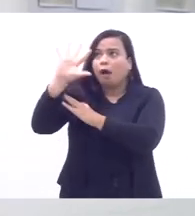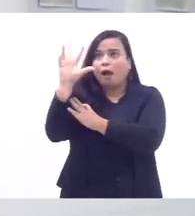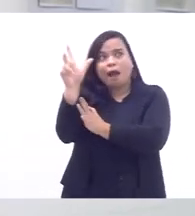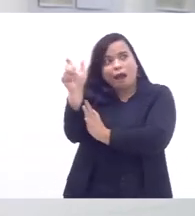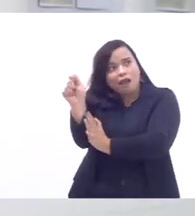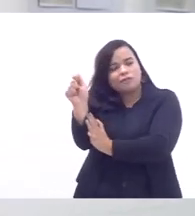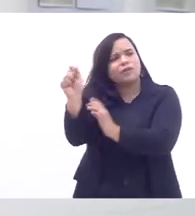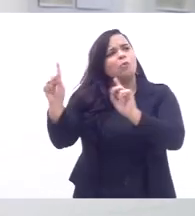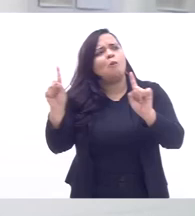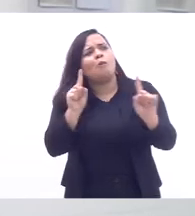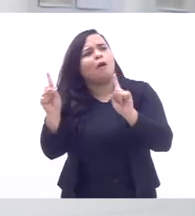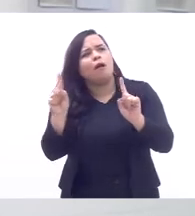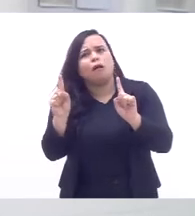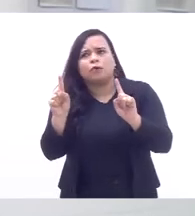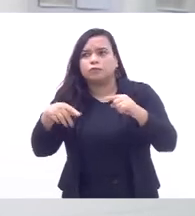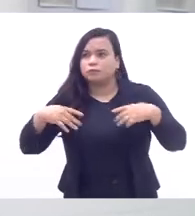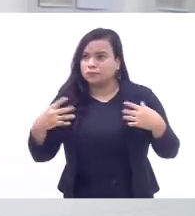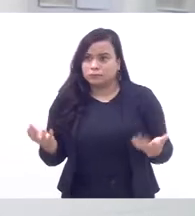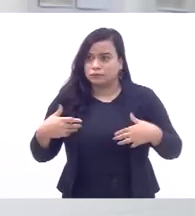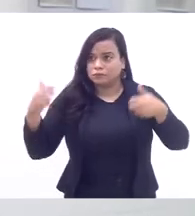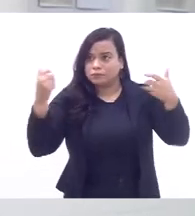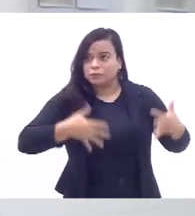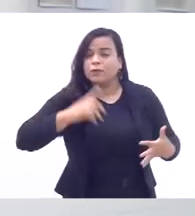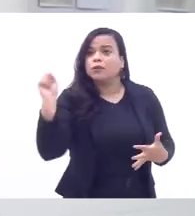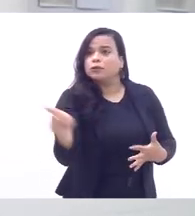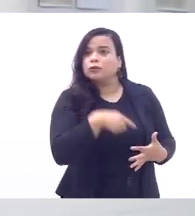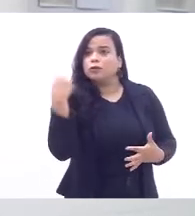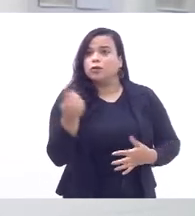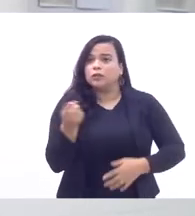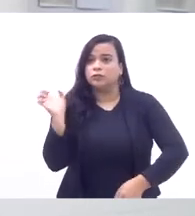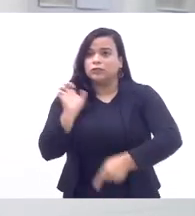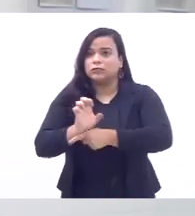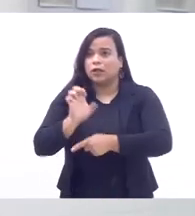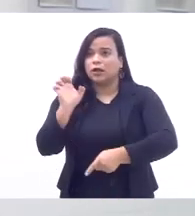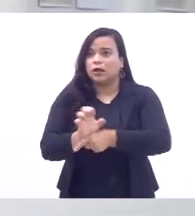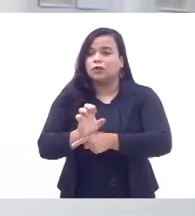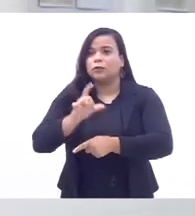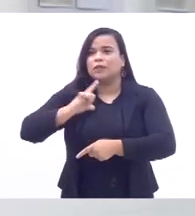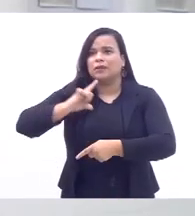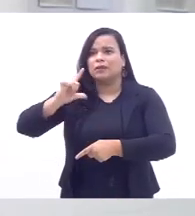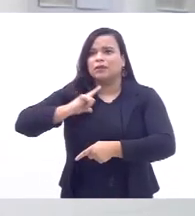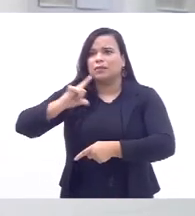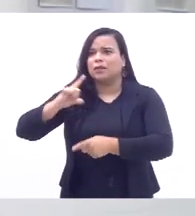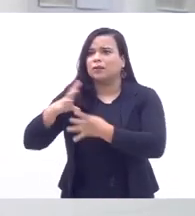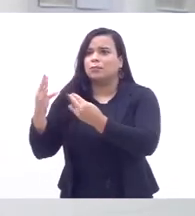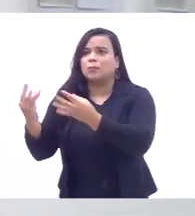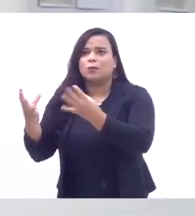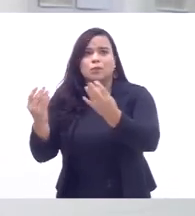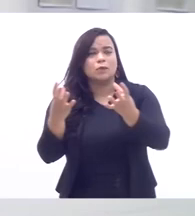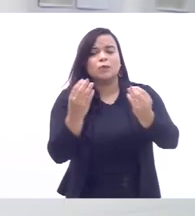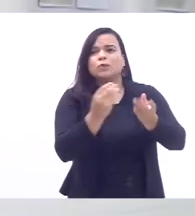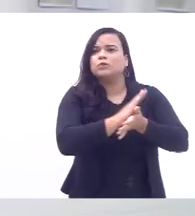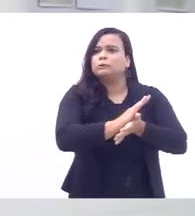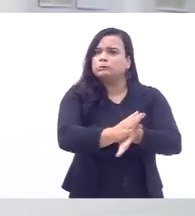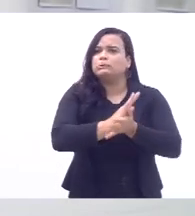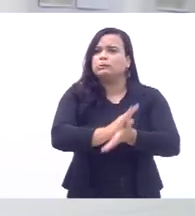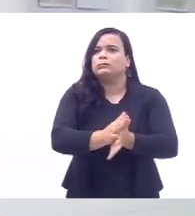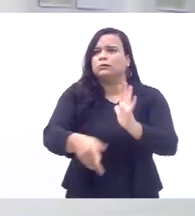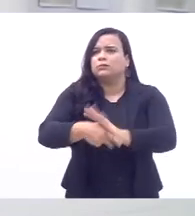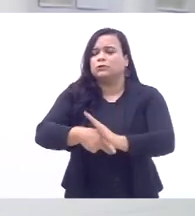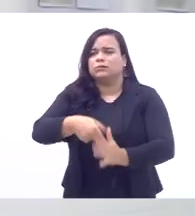Deputado, nós estamos no estado onde tem o maior número de casos de intolerância religiosa,